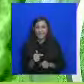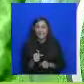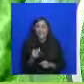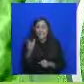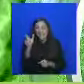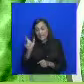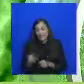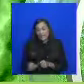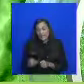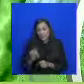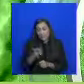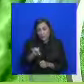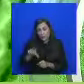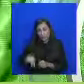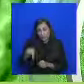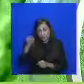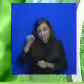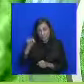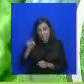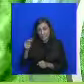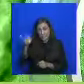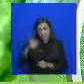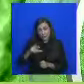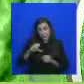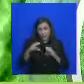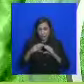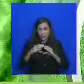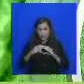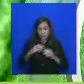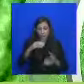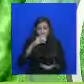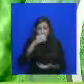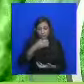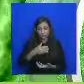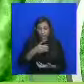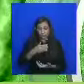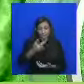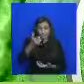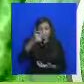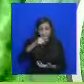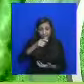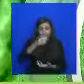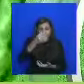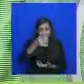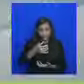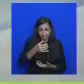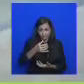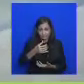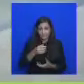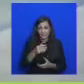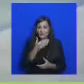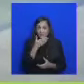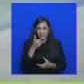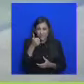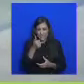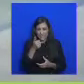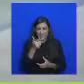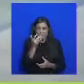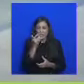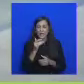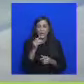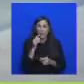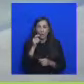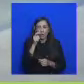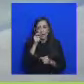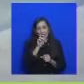após cada coluna sorteada, a bola será recolocada no globo no seu suporte superior, e para facilitar o acompanhamento do